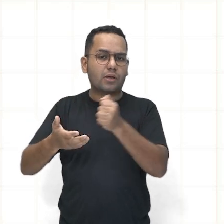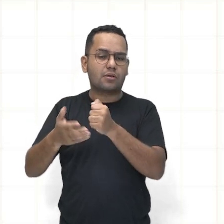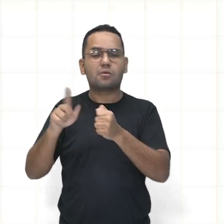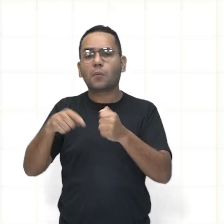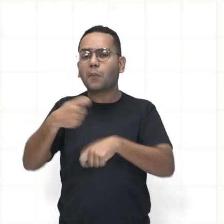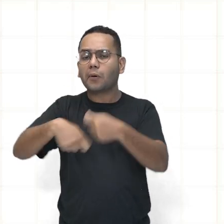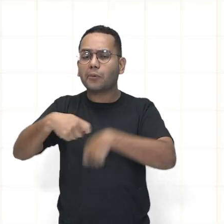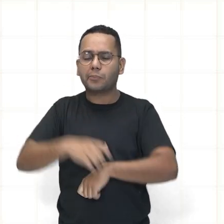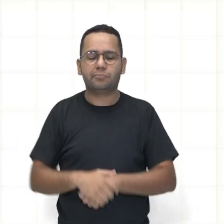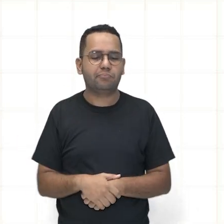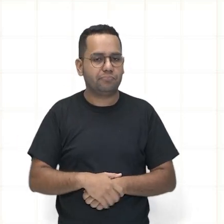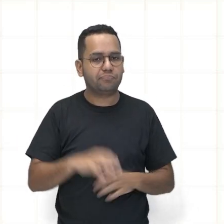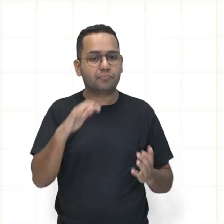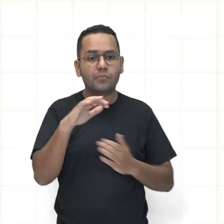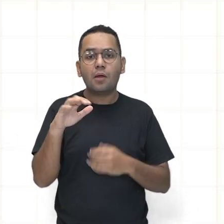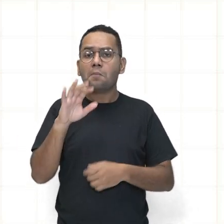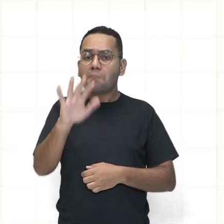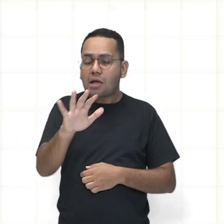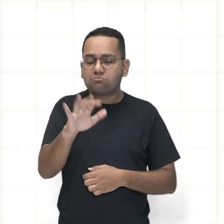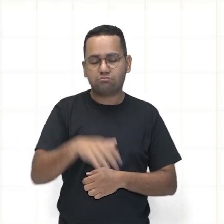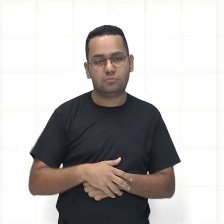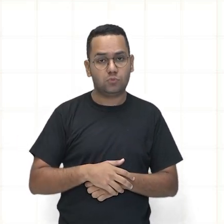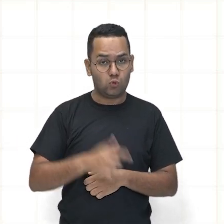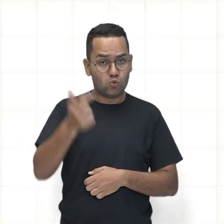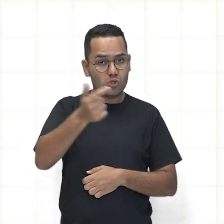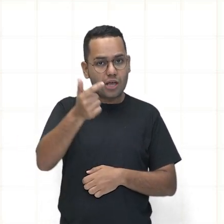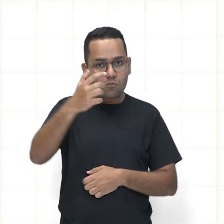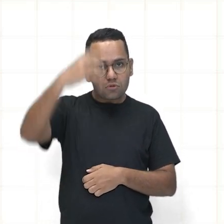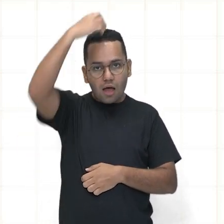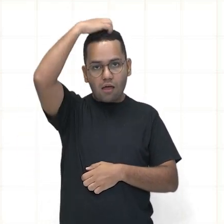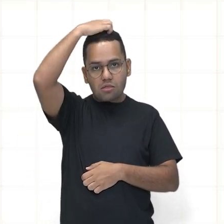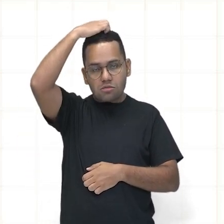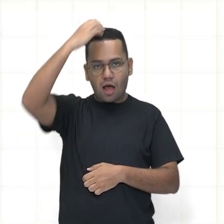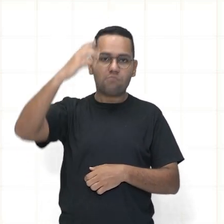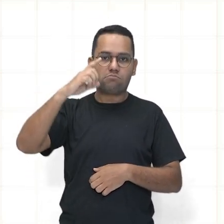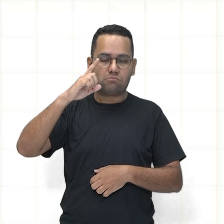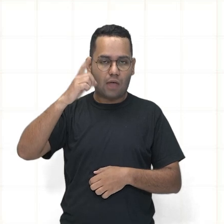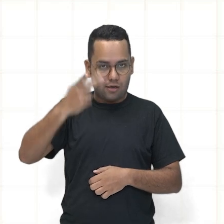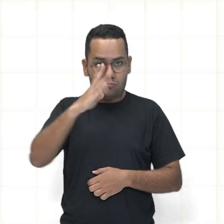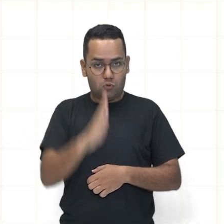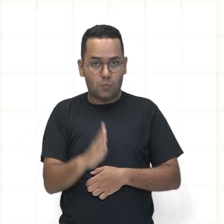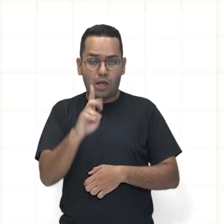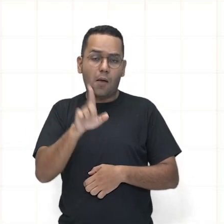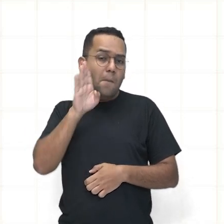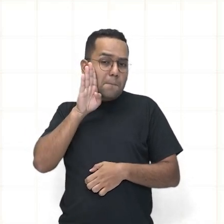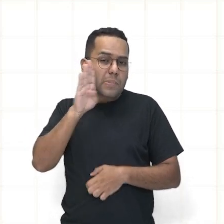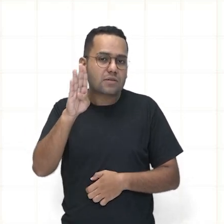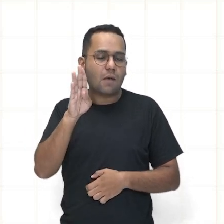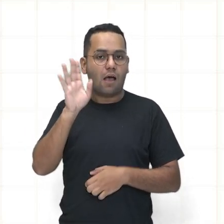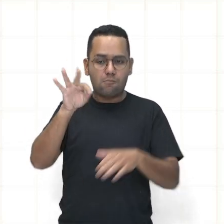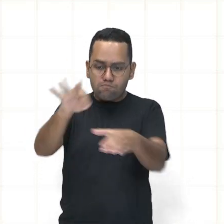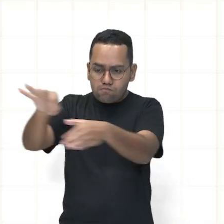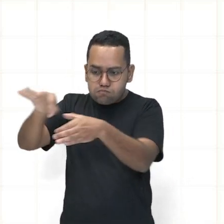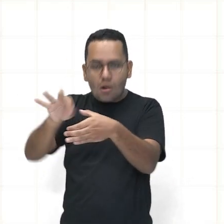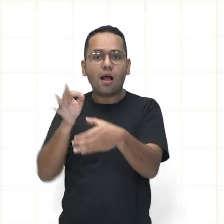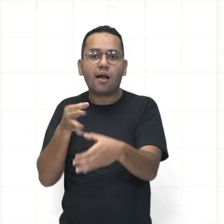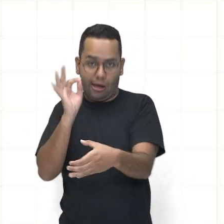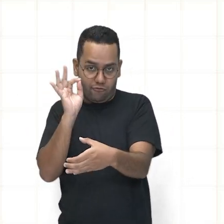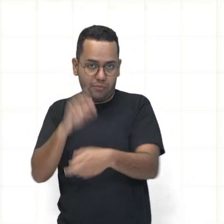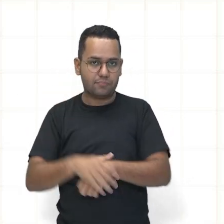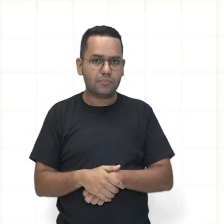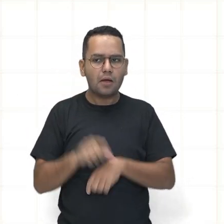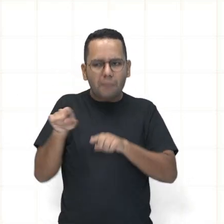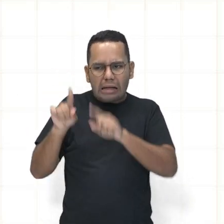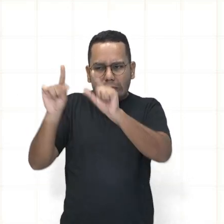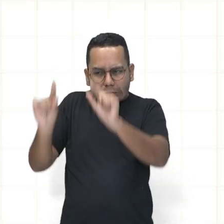o principal produto de exportação era o café. E quando há essa queda no preço desse